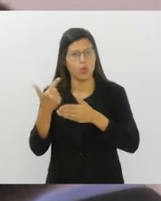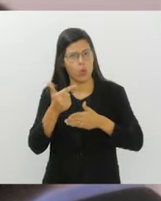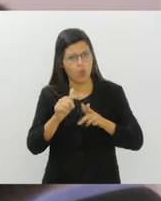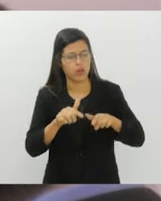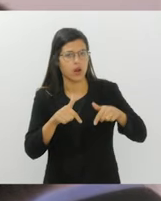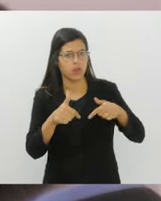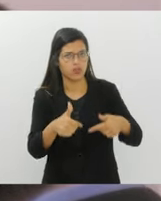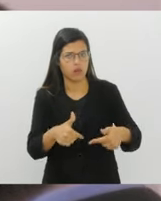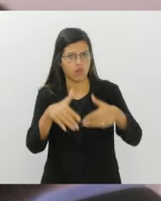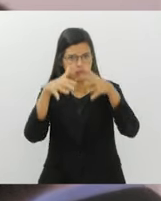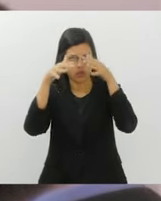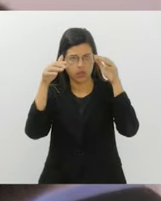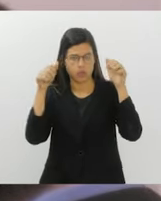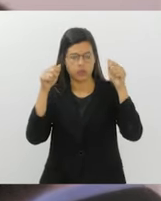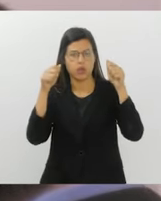que